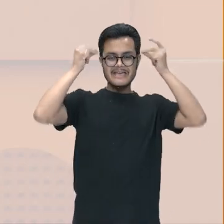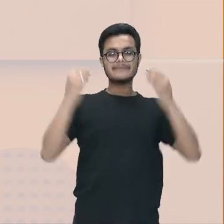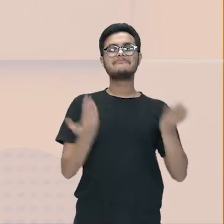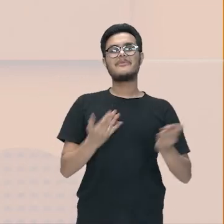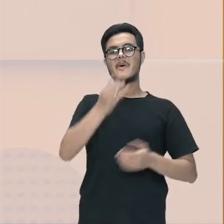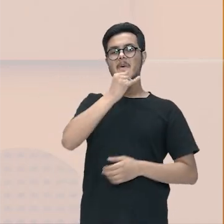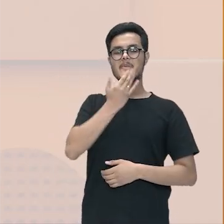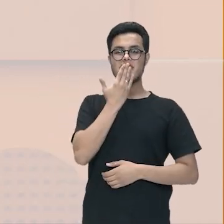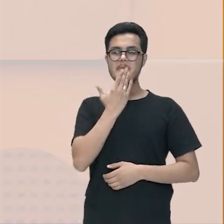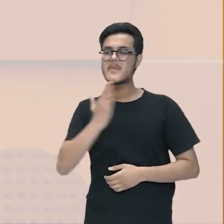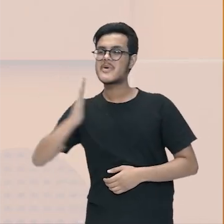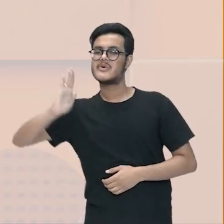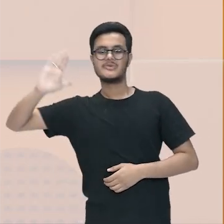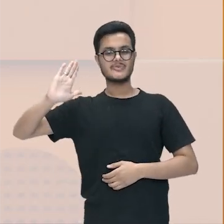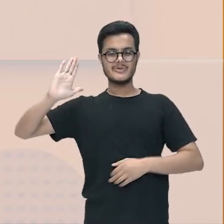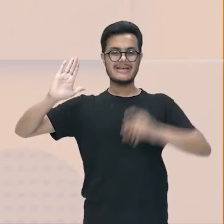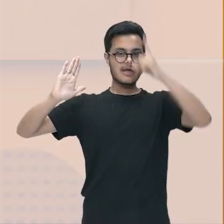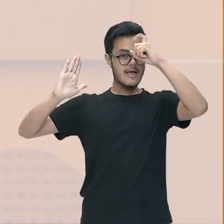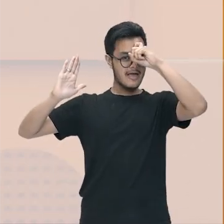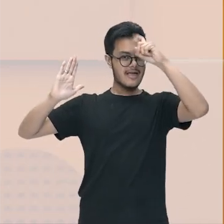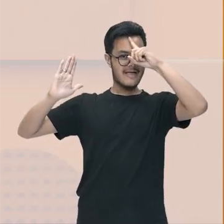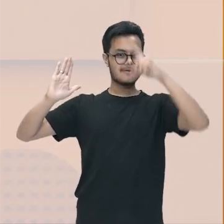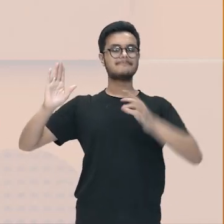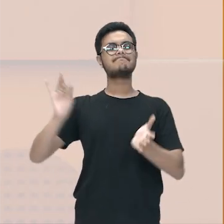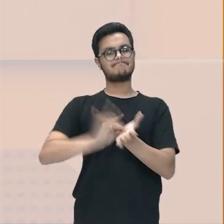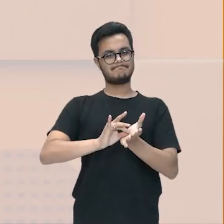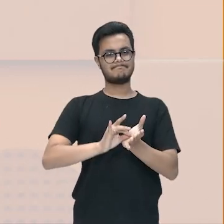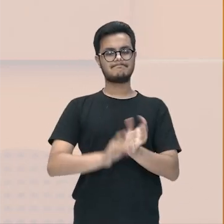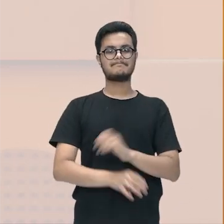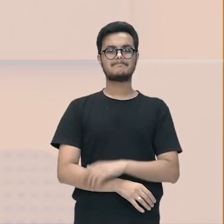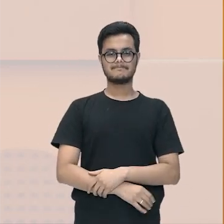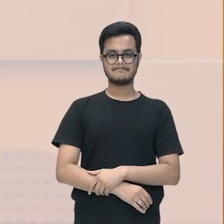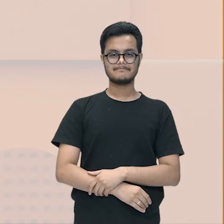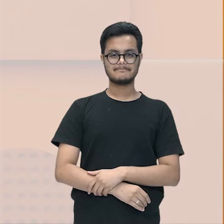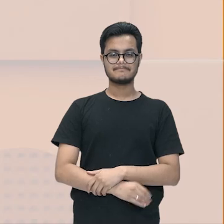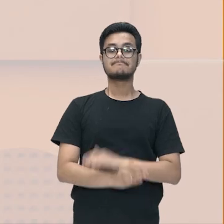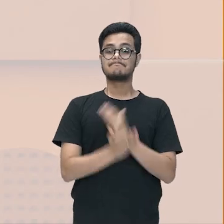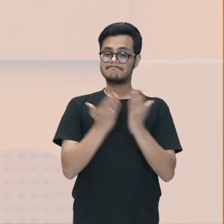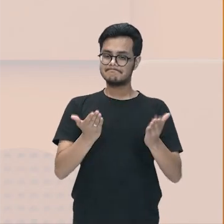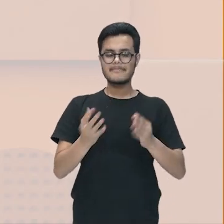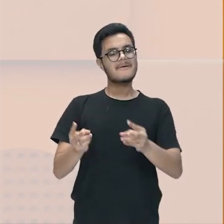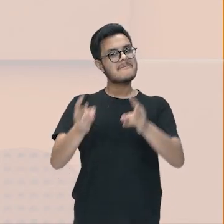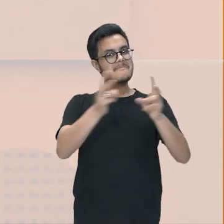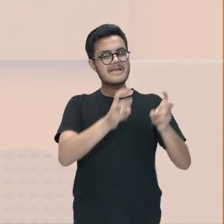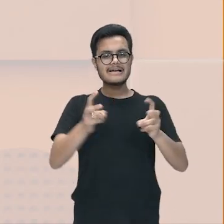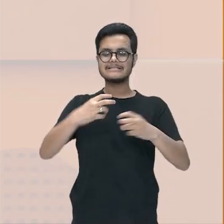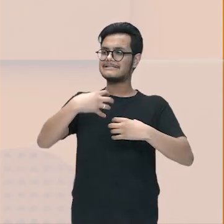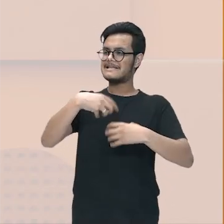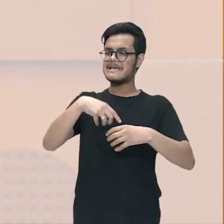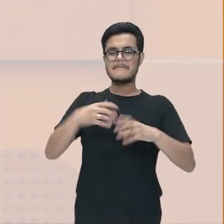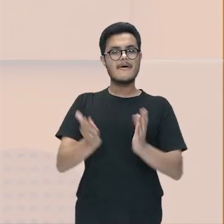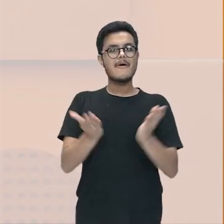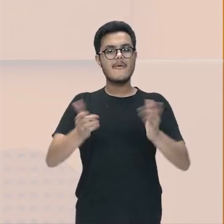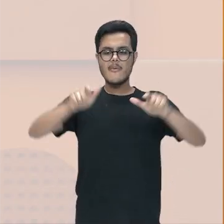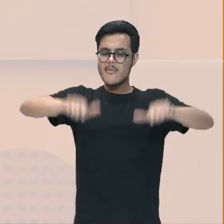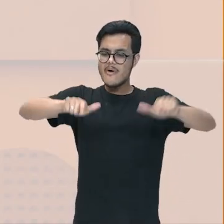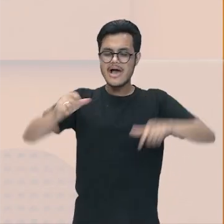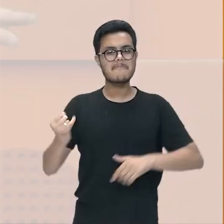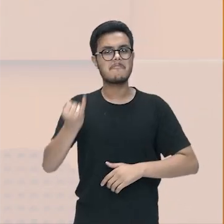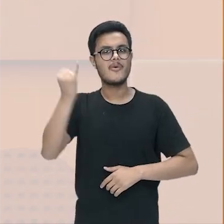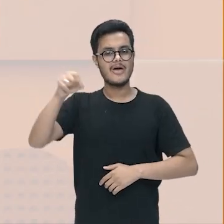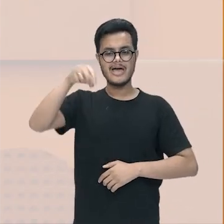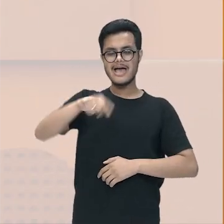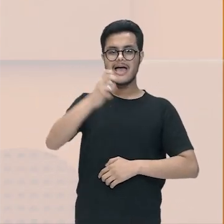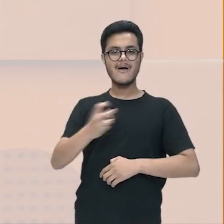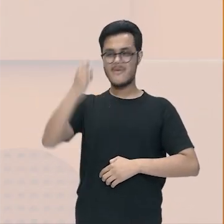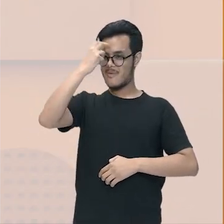eu vou fazer, né, o juramento, então, de Hipócrates, tá? Então, observa a importância ainda hoje dessa cultura. É por